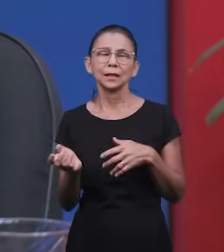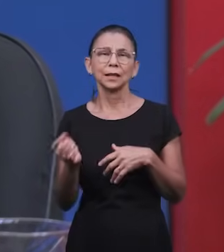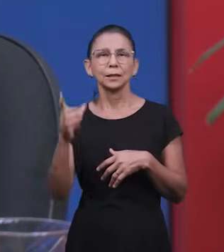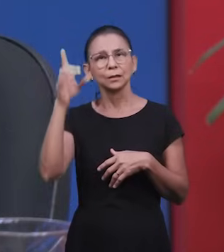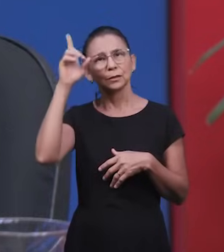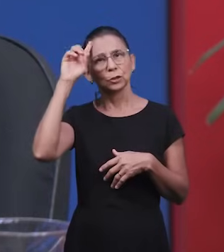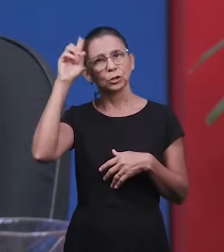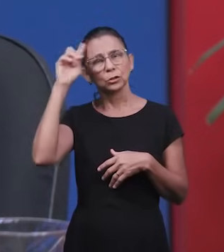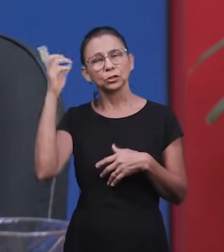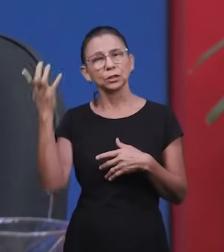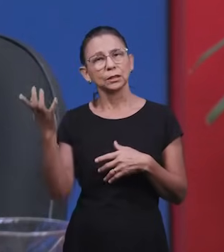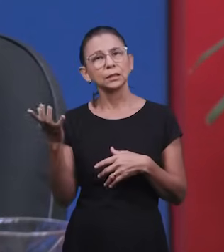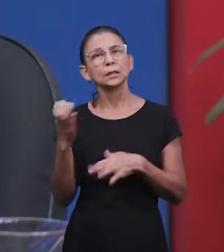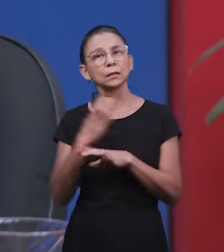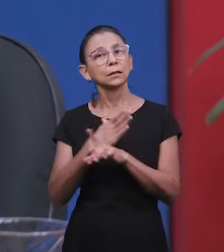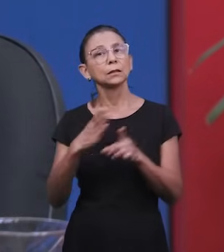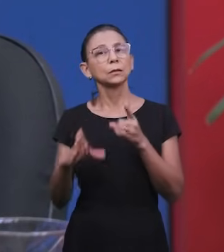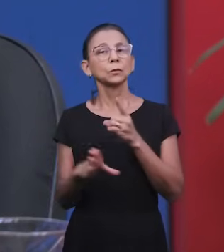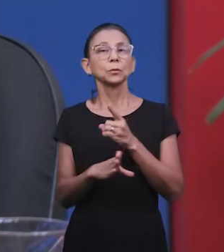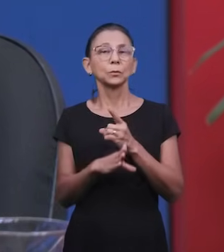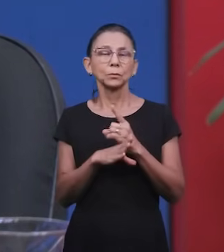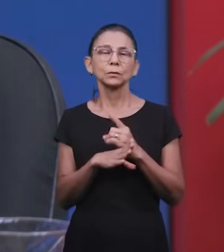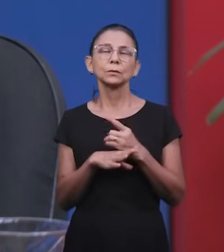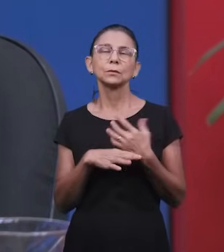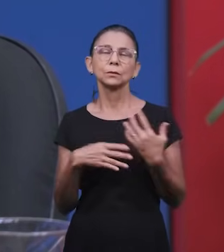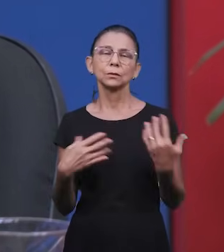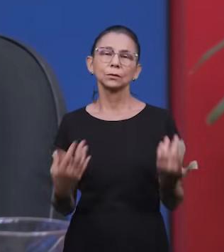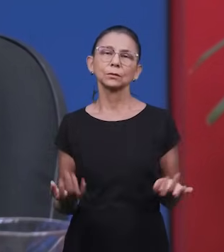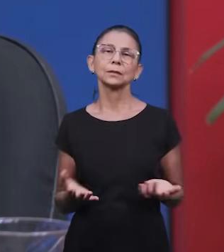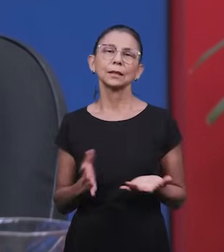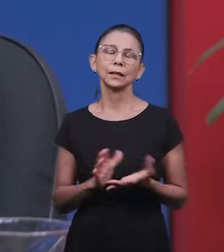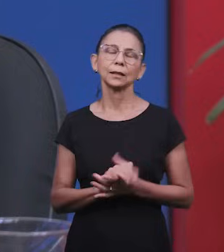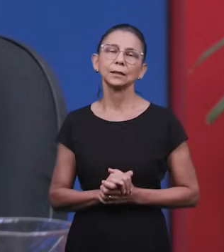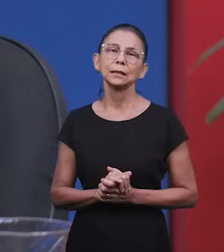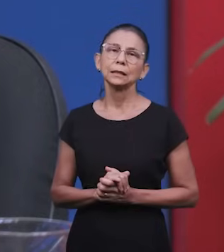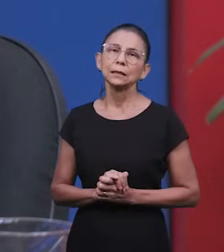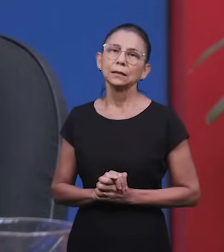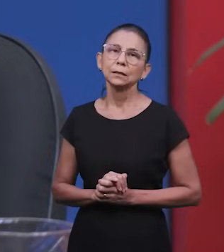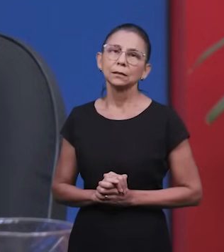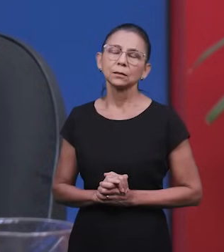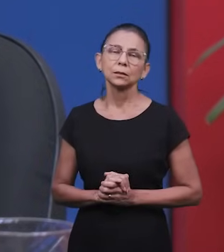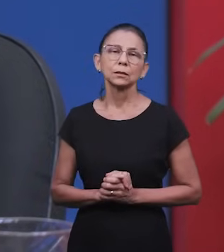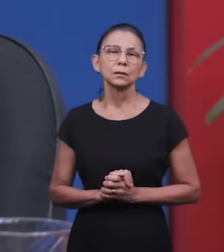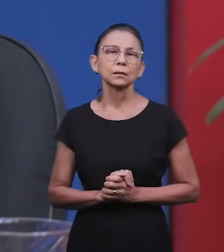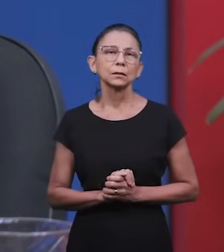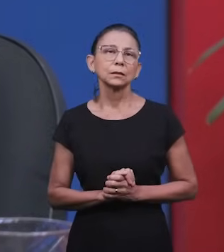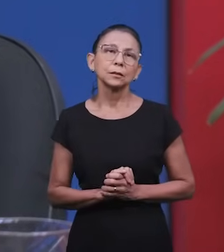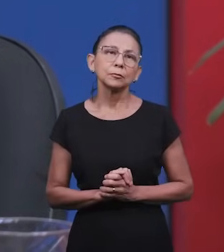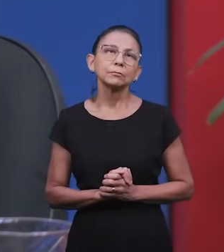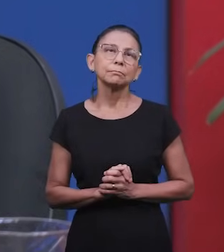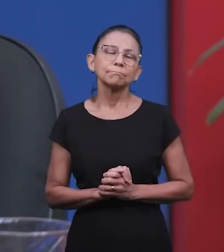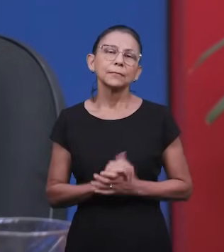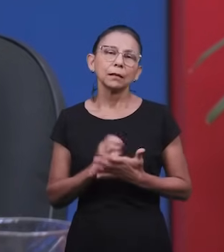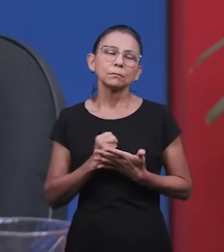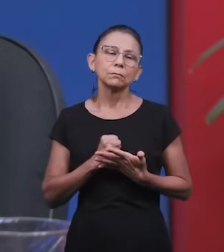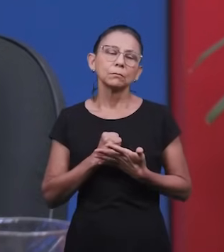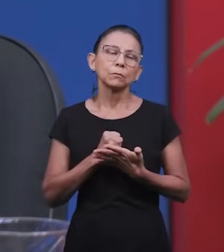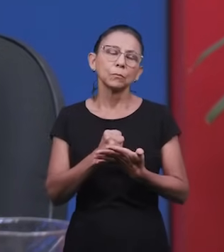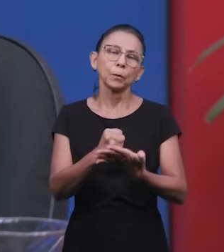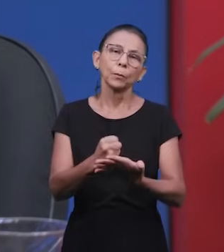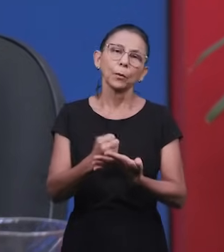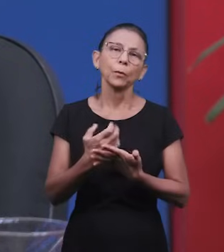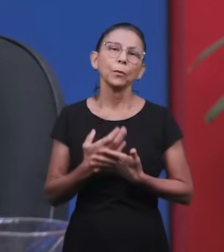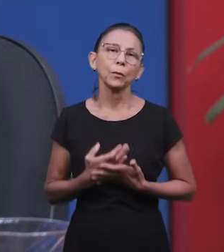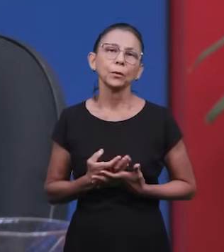diariamente no YouTube que podem suprir e dar continuidade, né, à fé